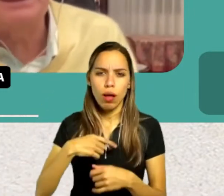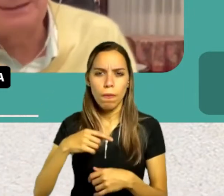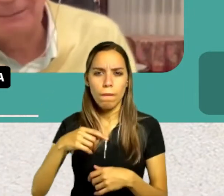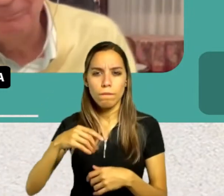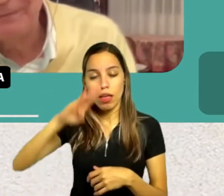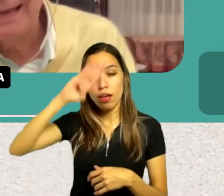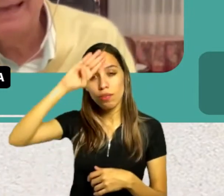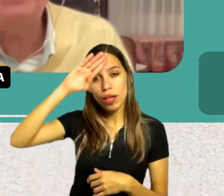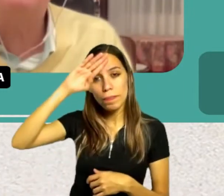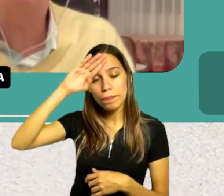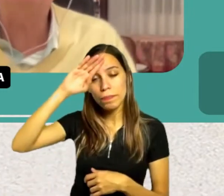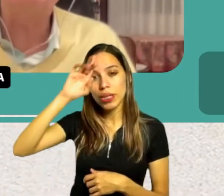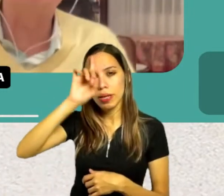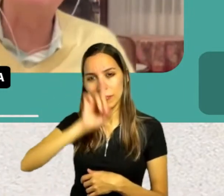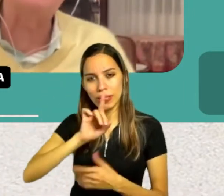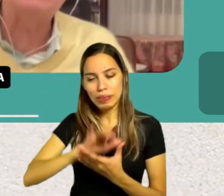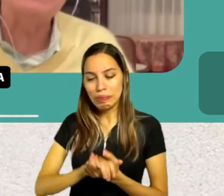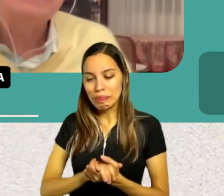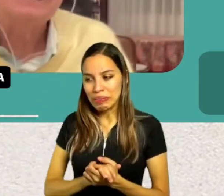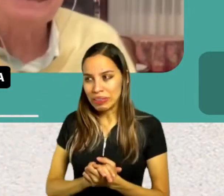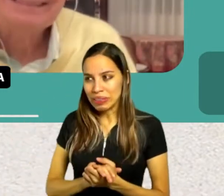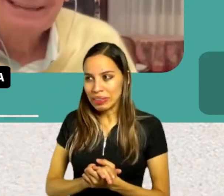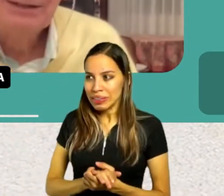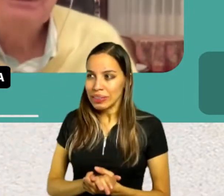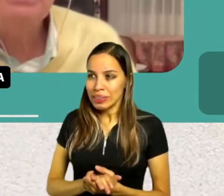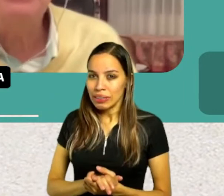participar. Ele ficou na porta